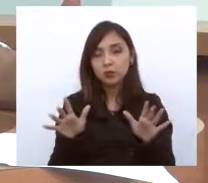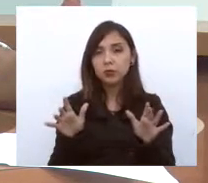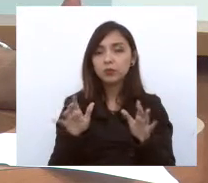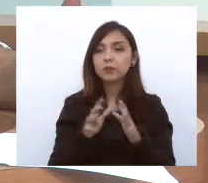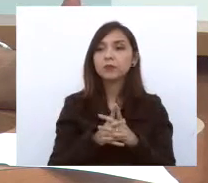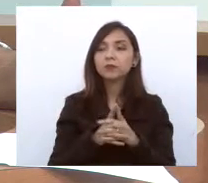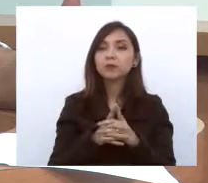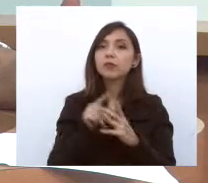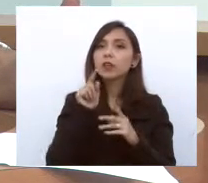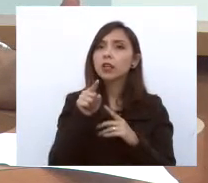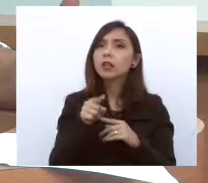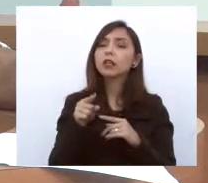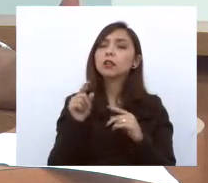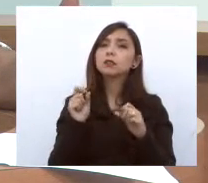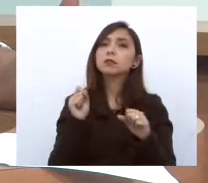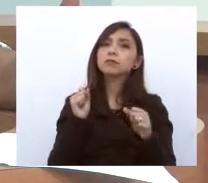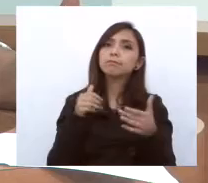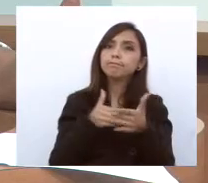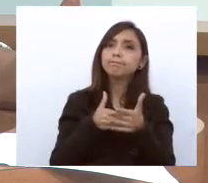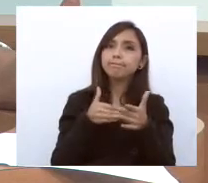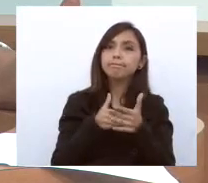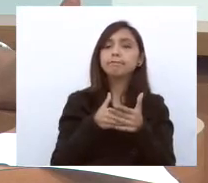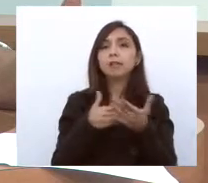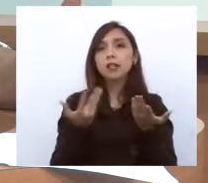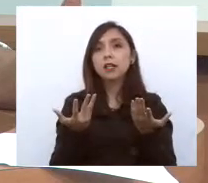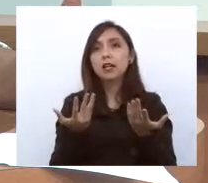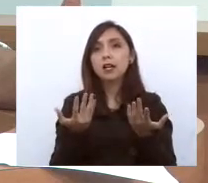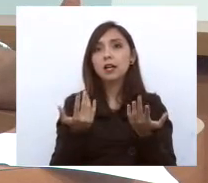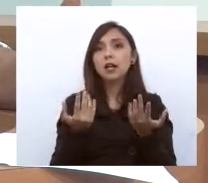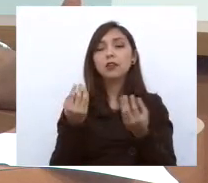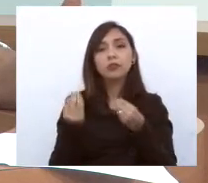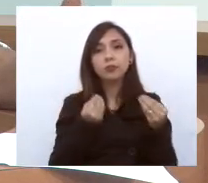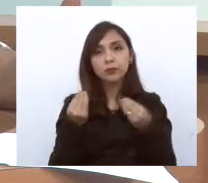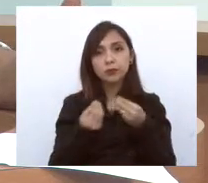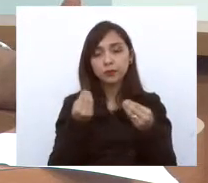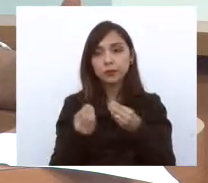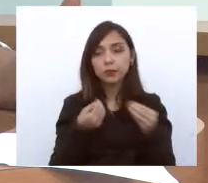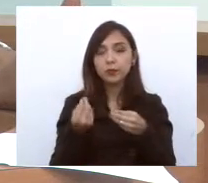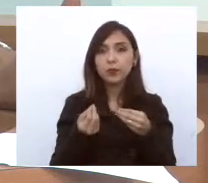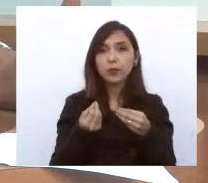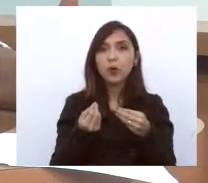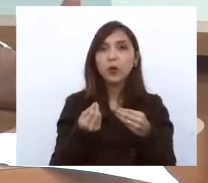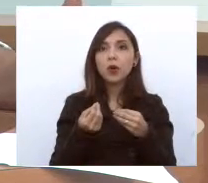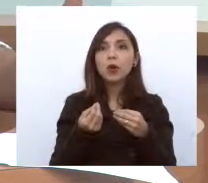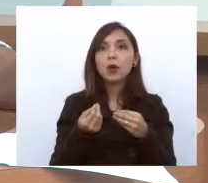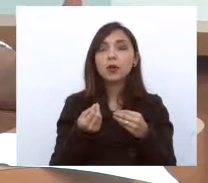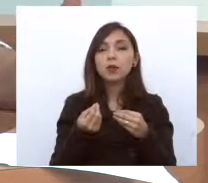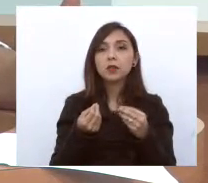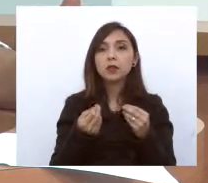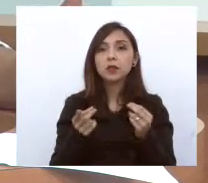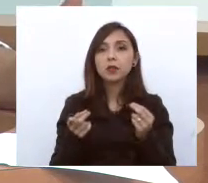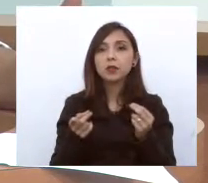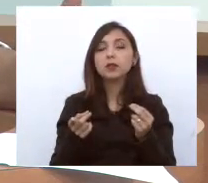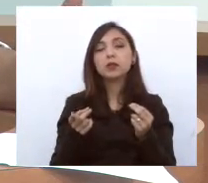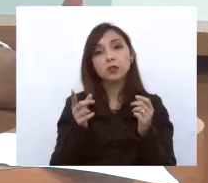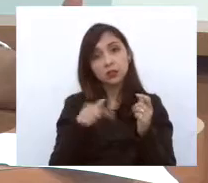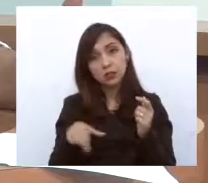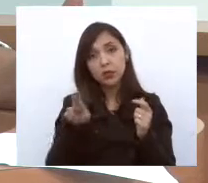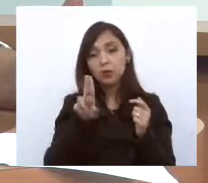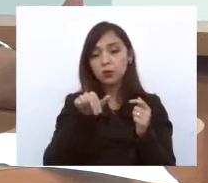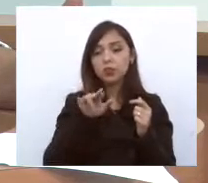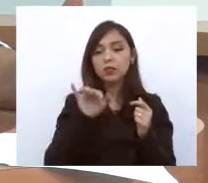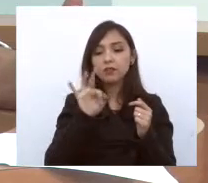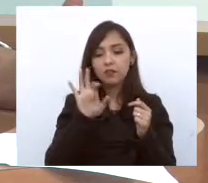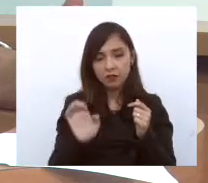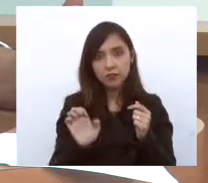barravam a construção do campus, né? Um novo campus, e nós fizemos um movimento, fica a Unifesp.